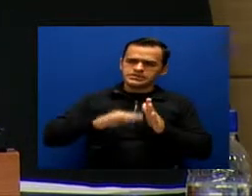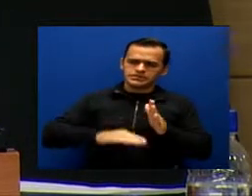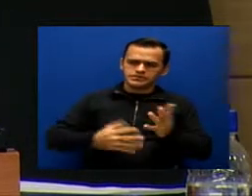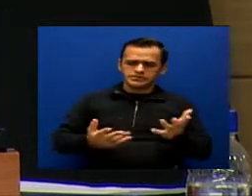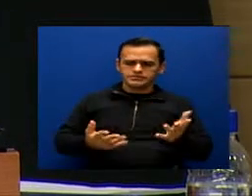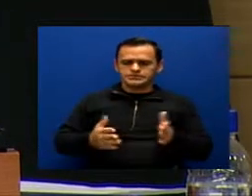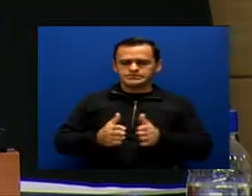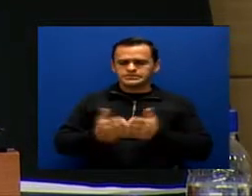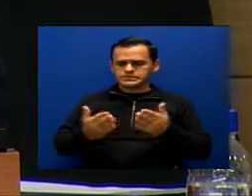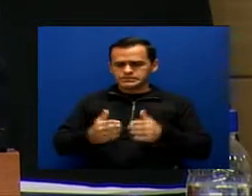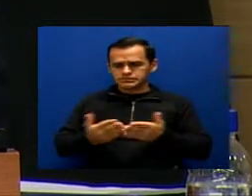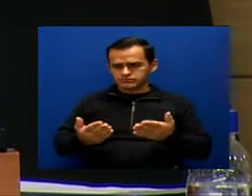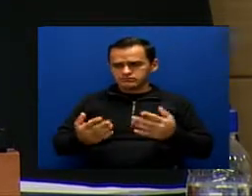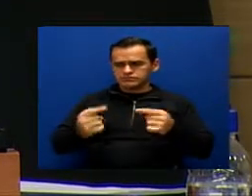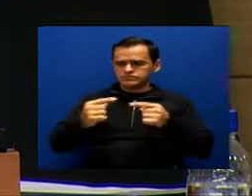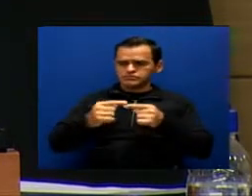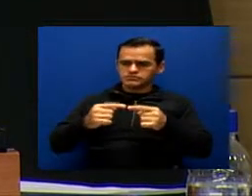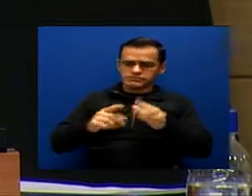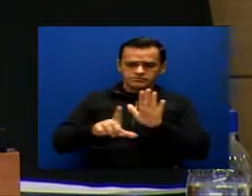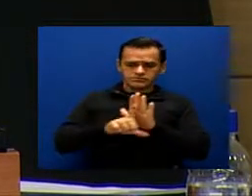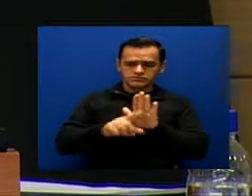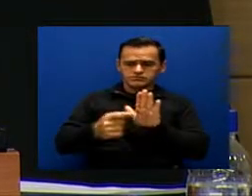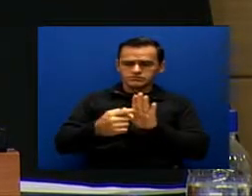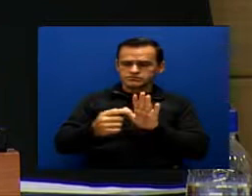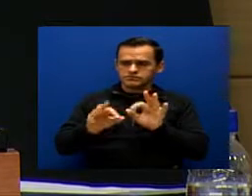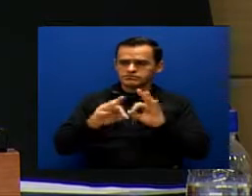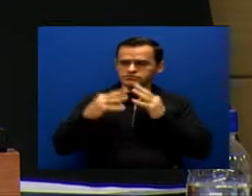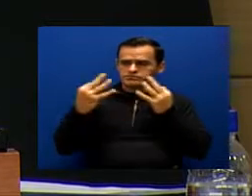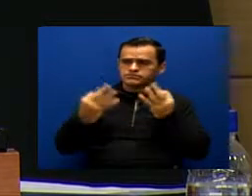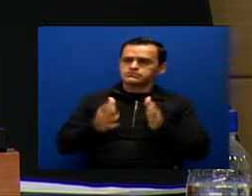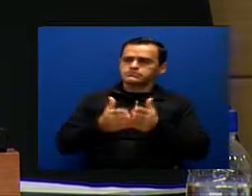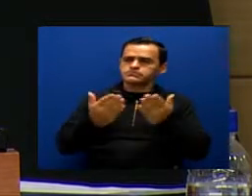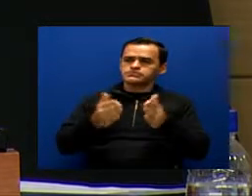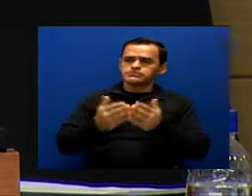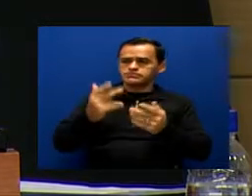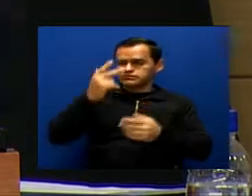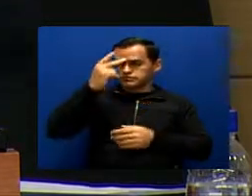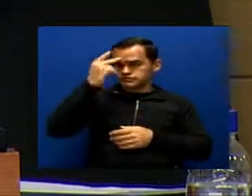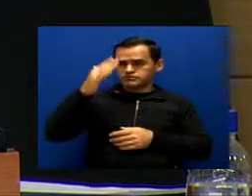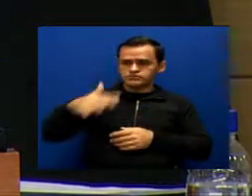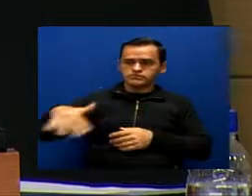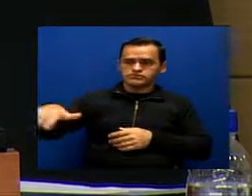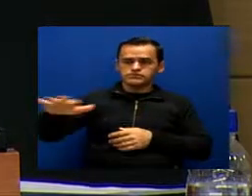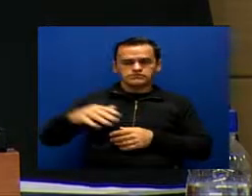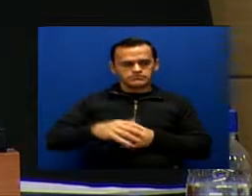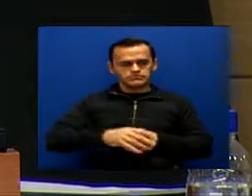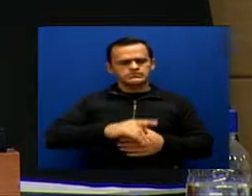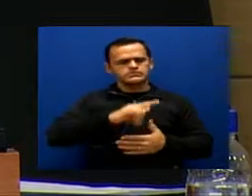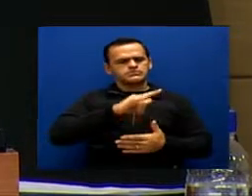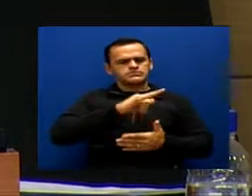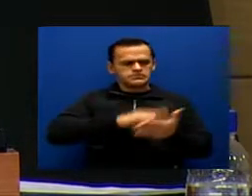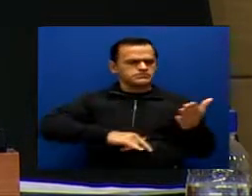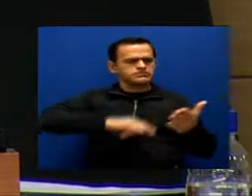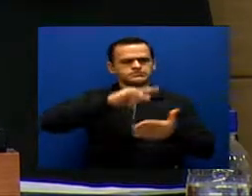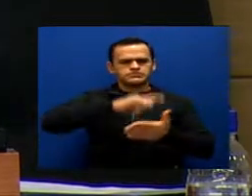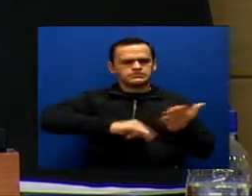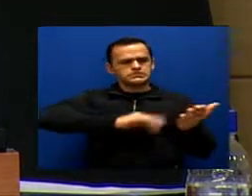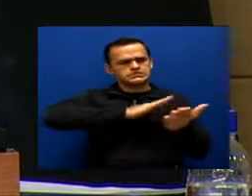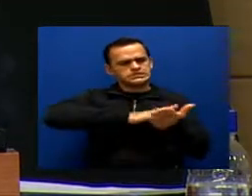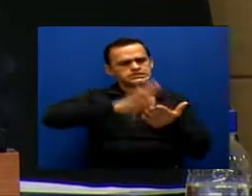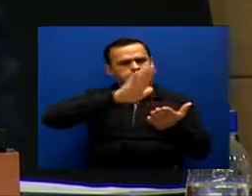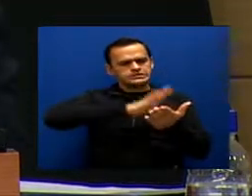eu me enquadro nessa lei de famílias de baixa renda e tal. Aí o pessoal fala, junta um monte de documentação, vai lá, pega o seu